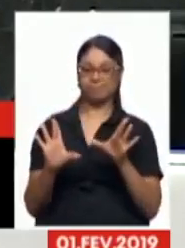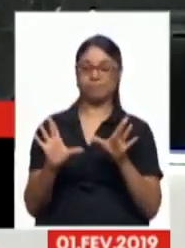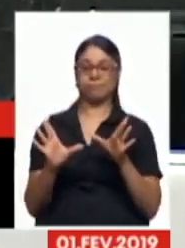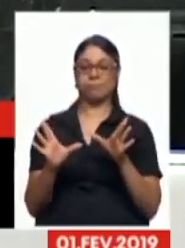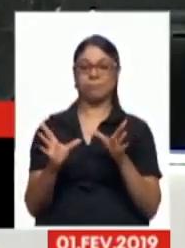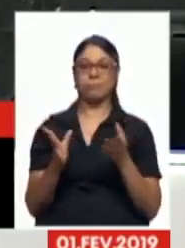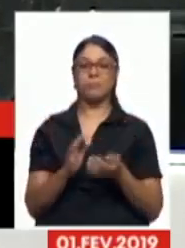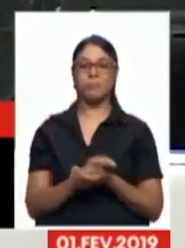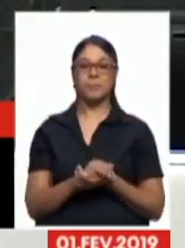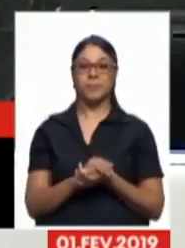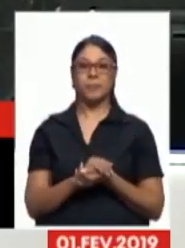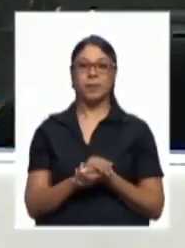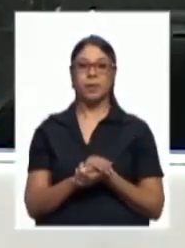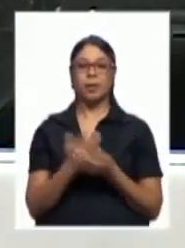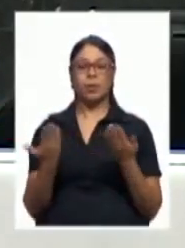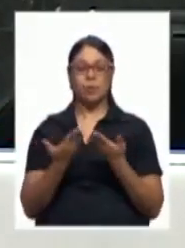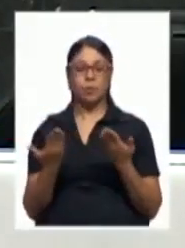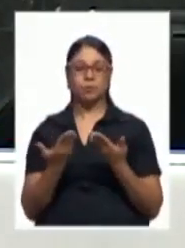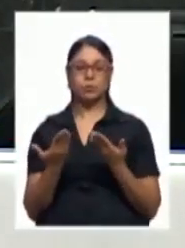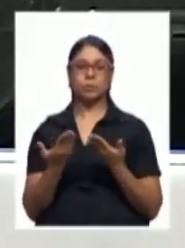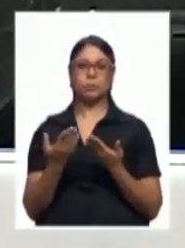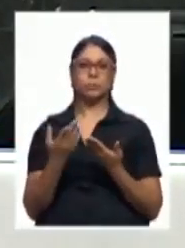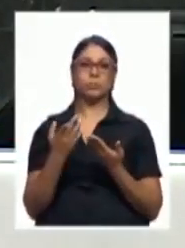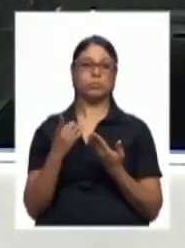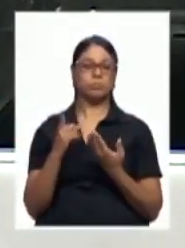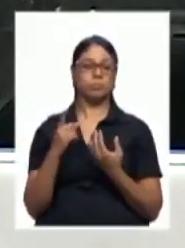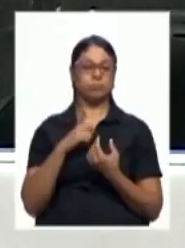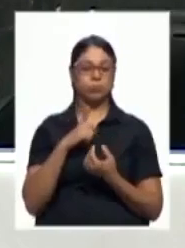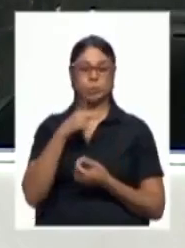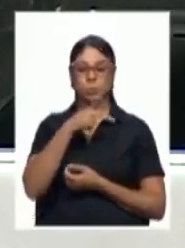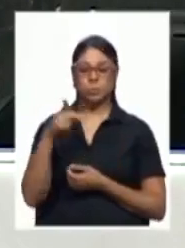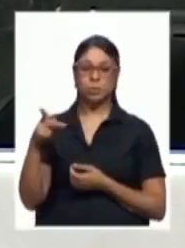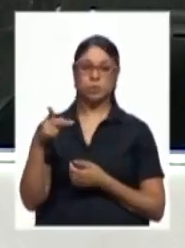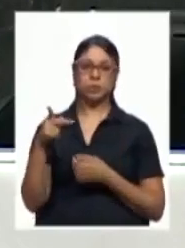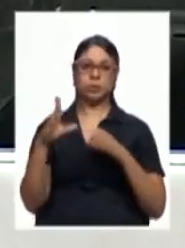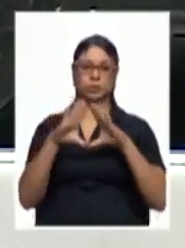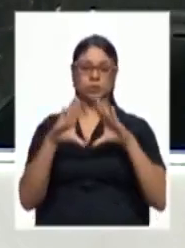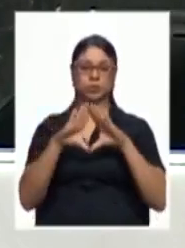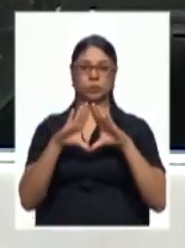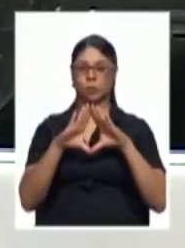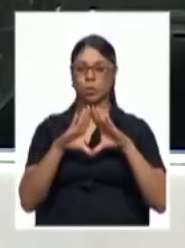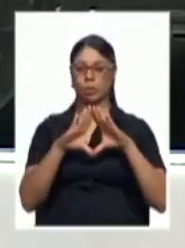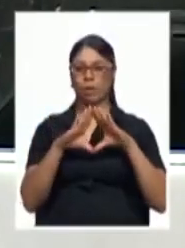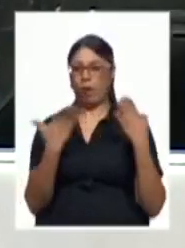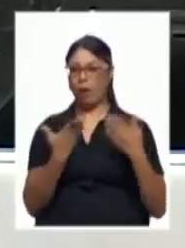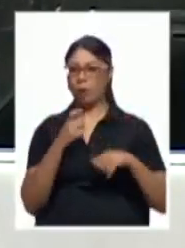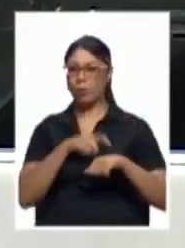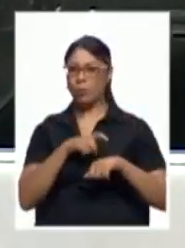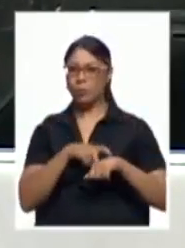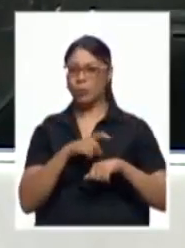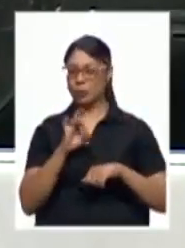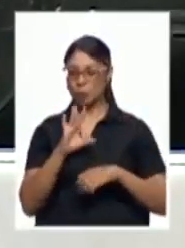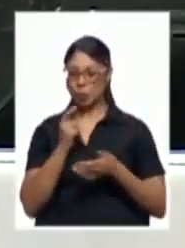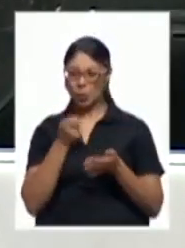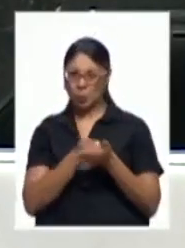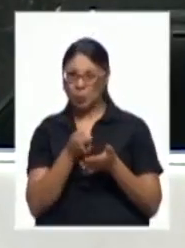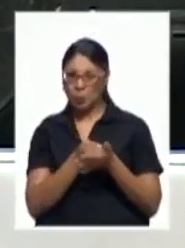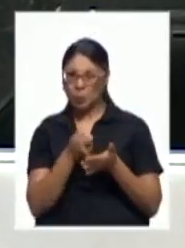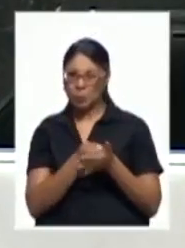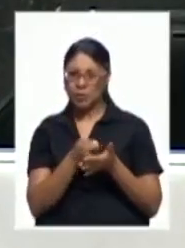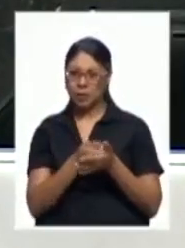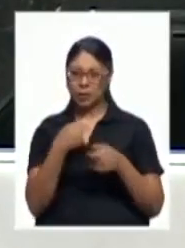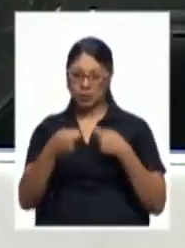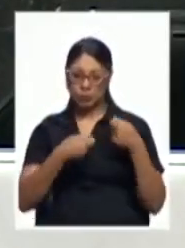vivemos. A investidura na presidência da Assembleia demanda não apenas a obrigação de realizar uma gestão